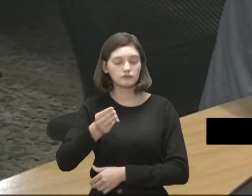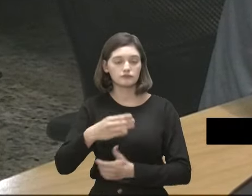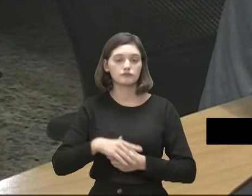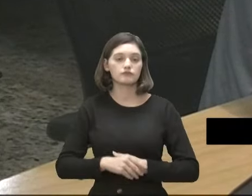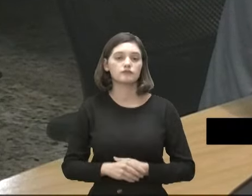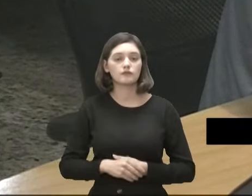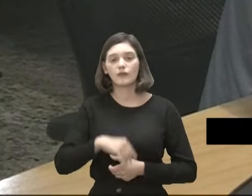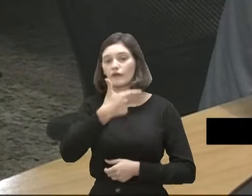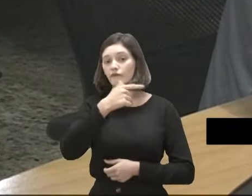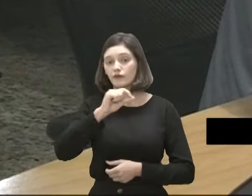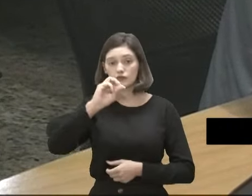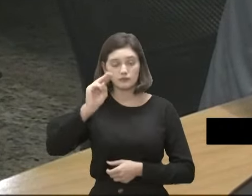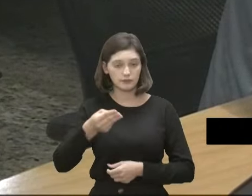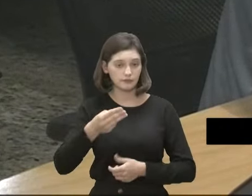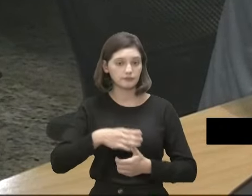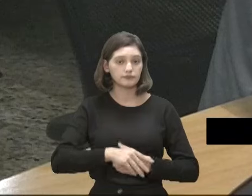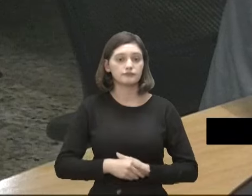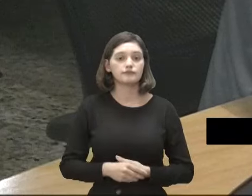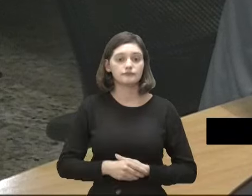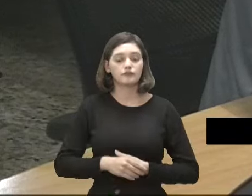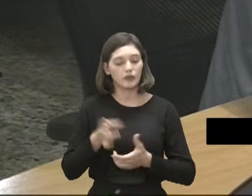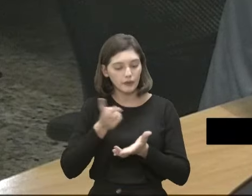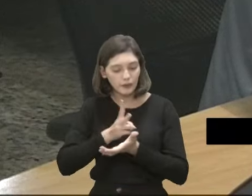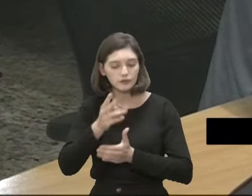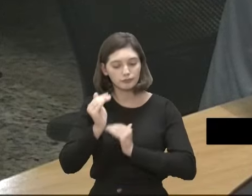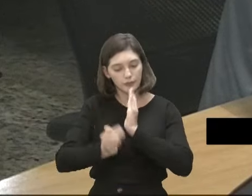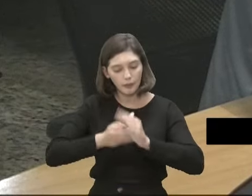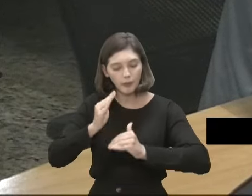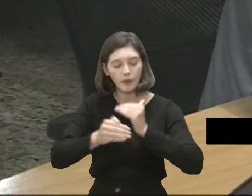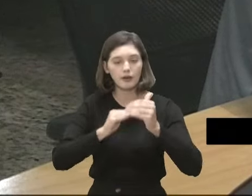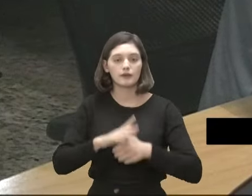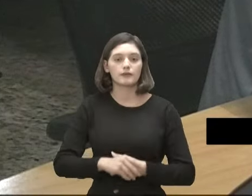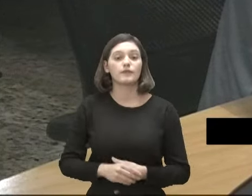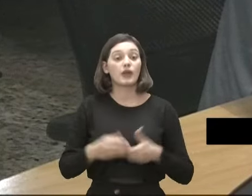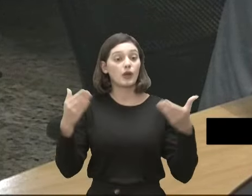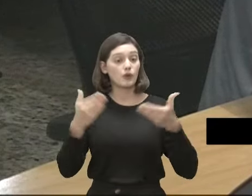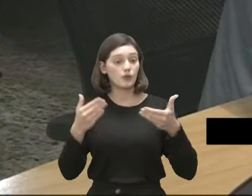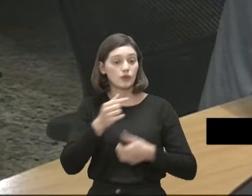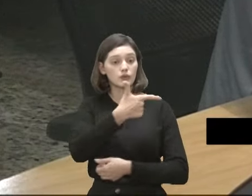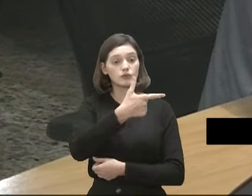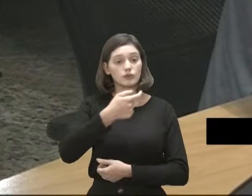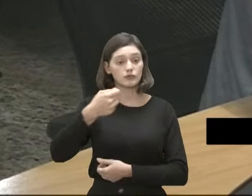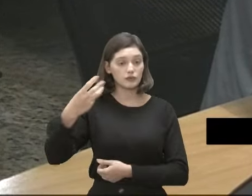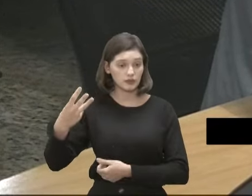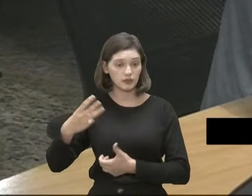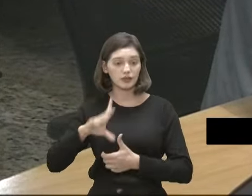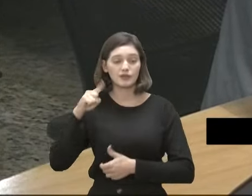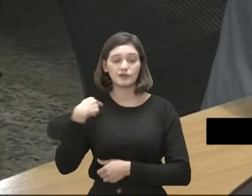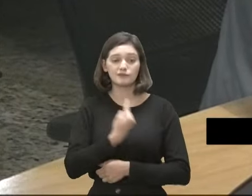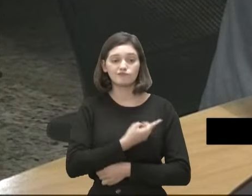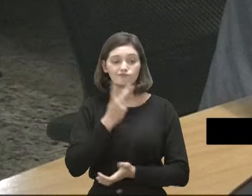torna de 20 milhões. E assim veio. E ainda agora, né, de 2023 para 2024, a gente